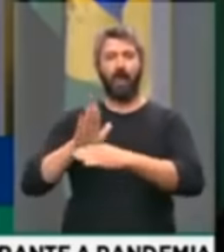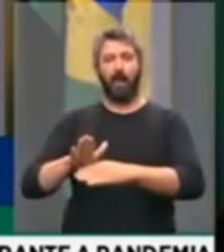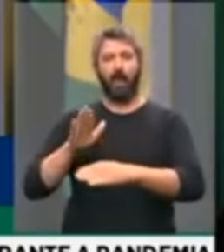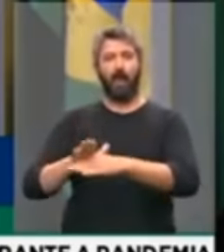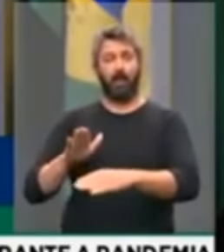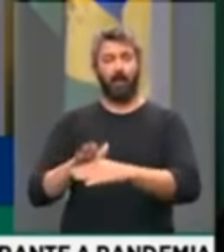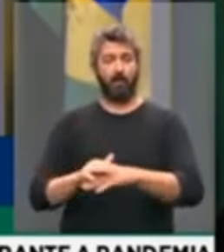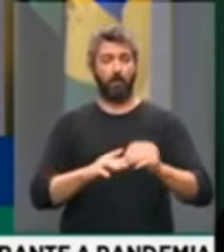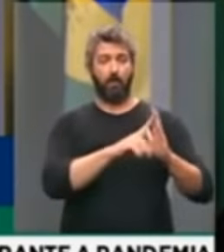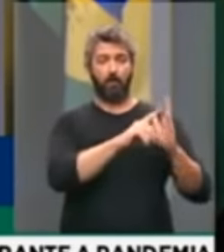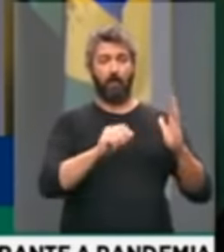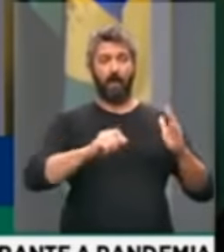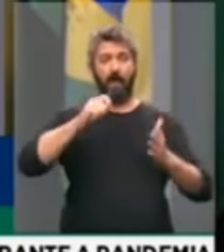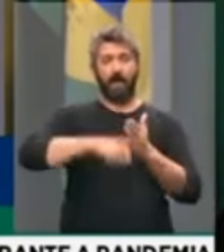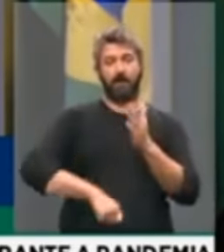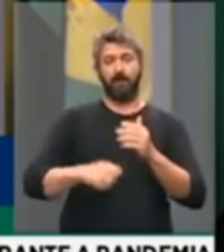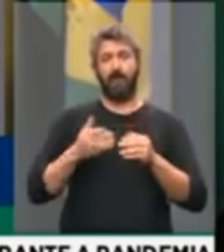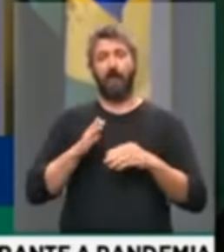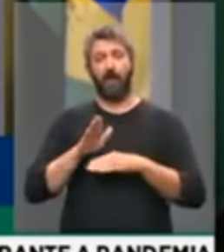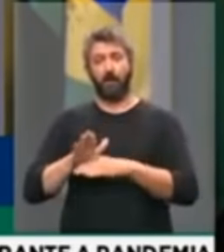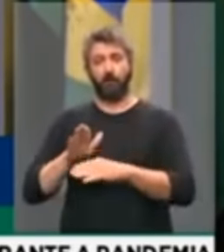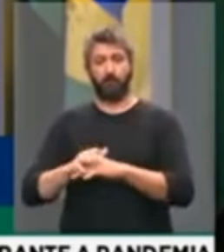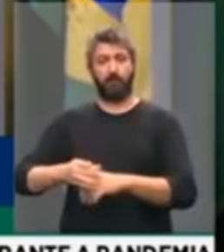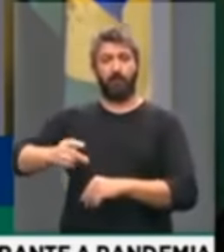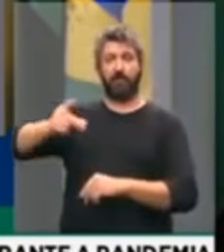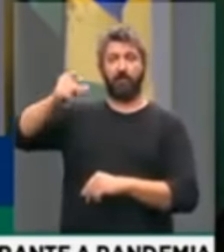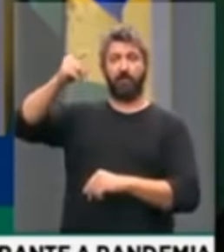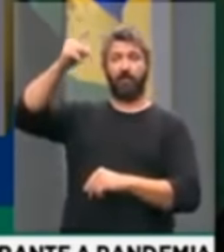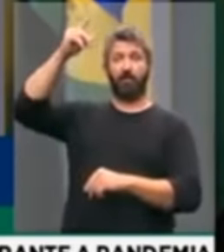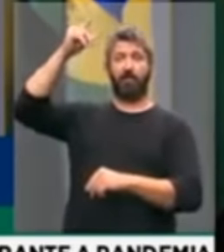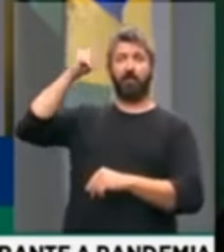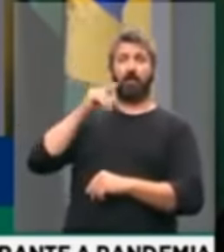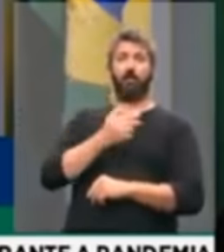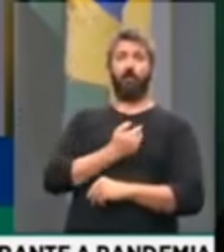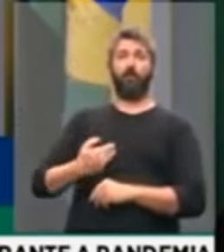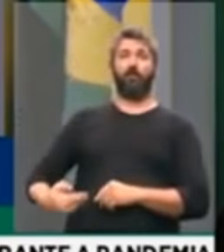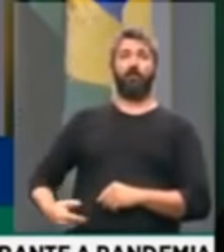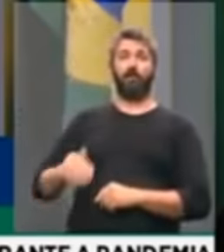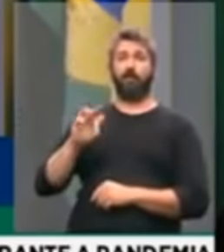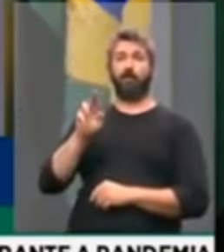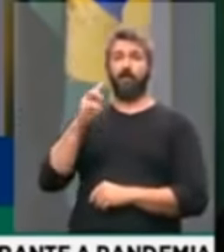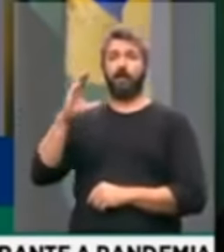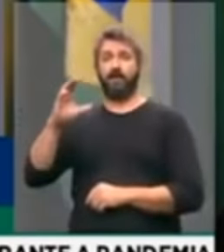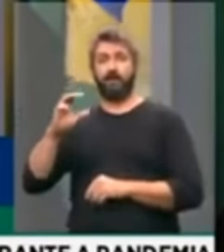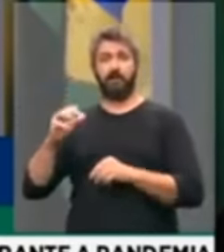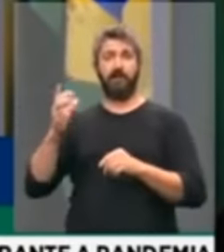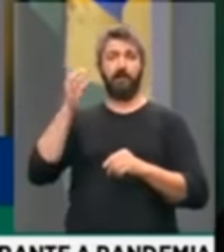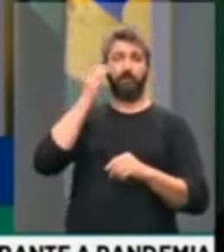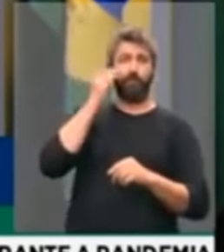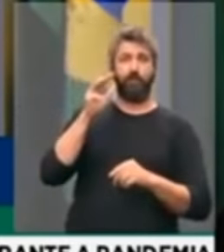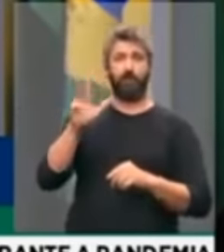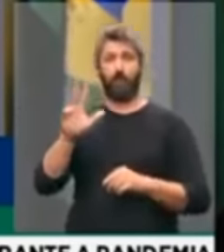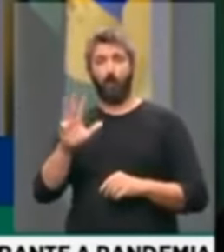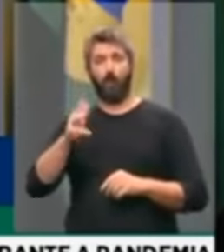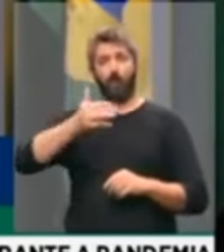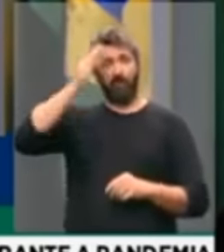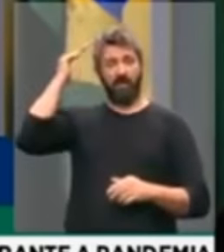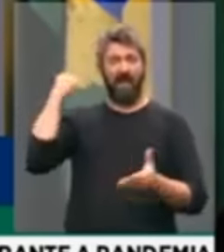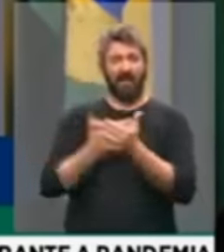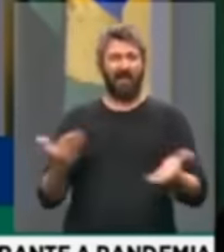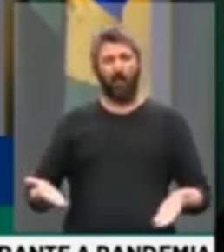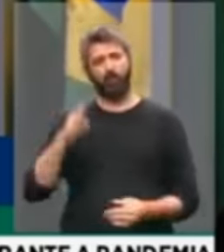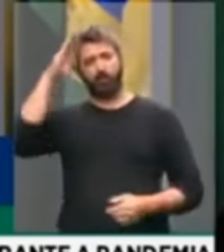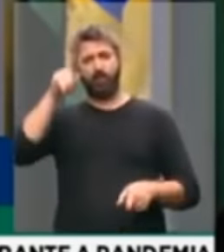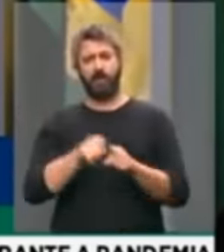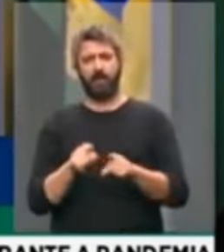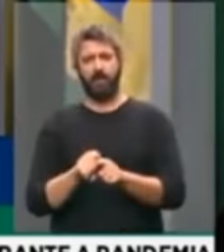com aval do palácio do planalto isso desde o governo fernando do governo fernando henrique passando pelo governo dilma governo lula governo temas até